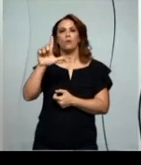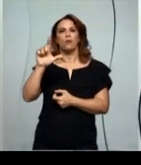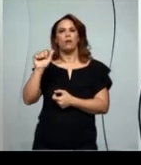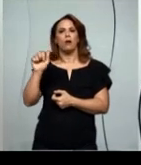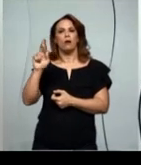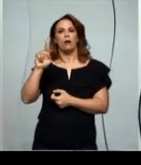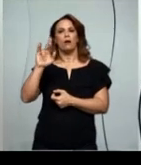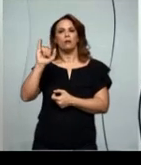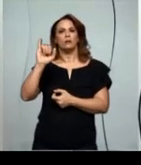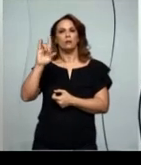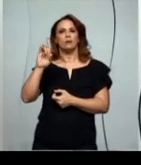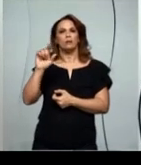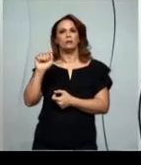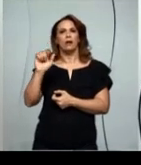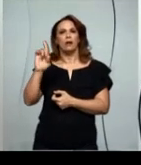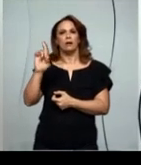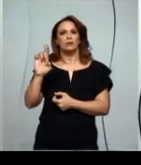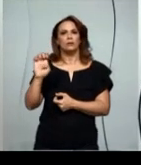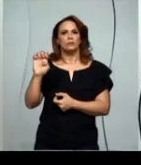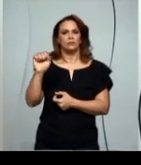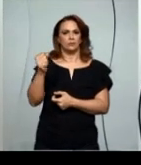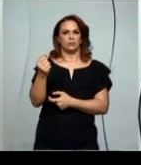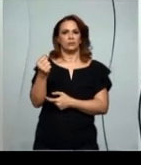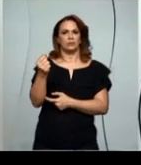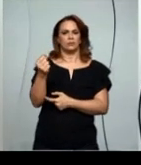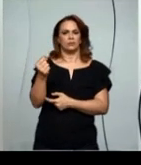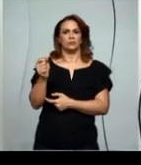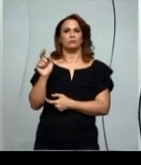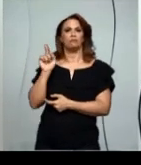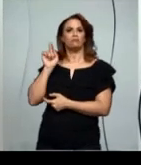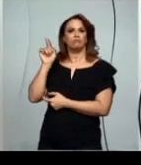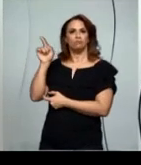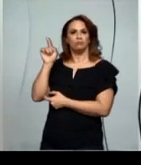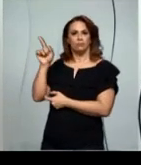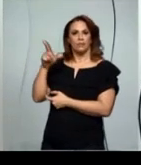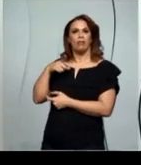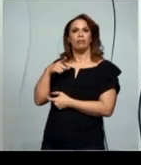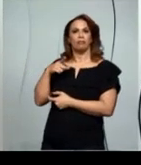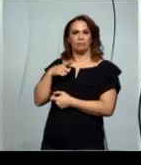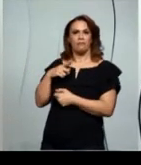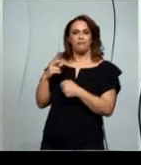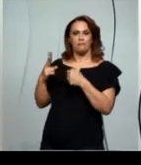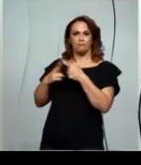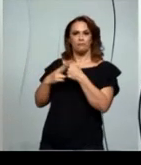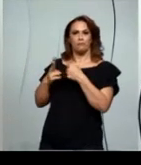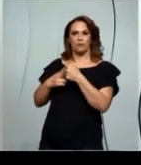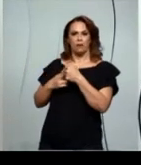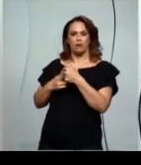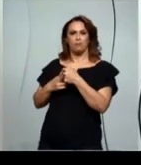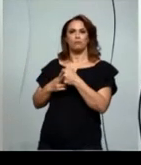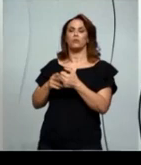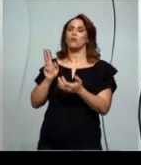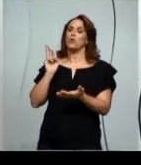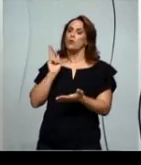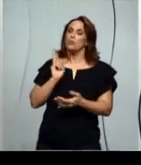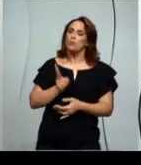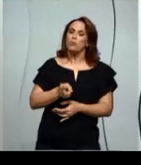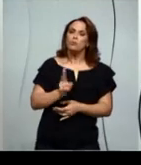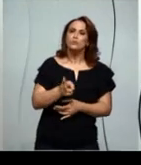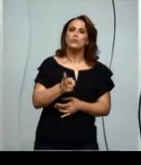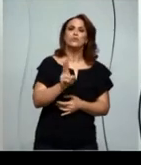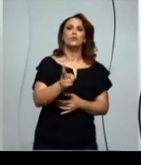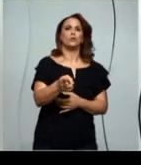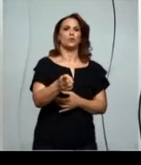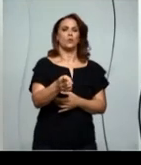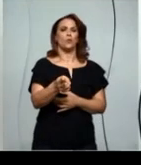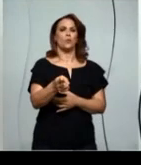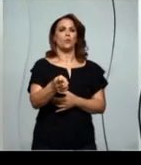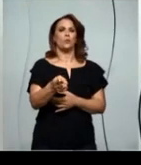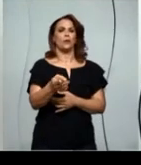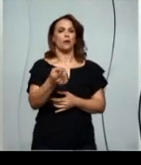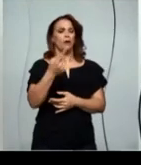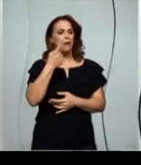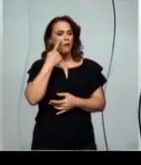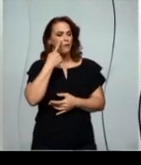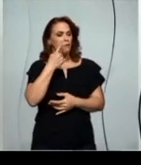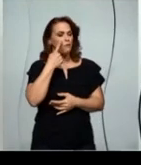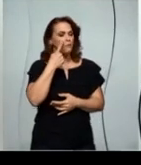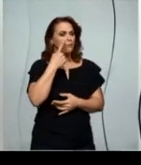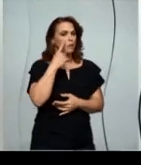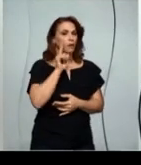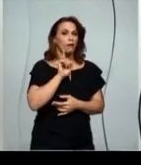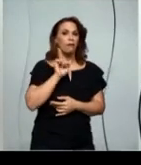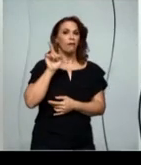ele continua. E aí ele fala, they, eles, outro sujeito, had